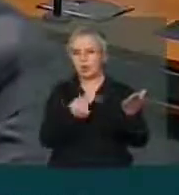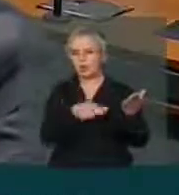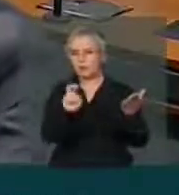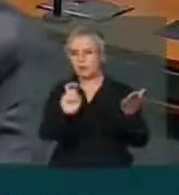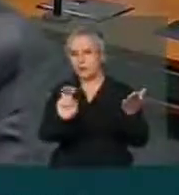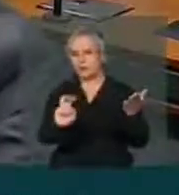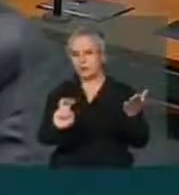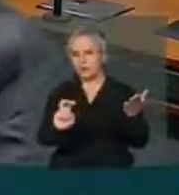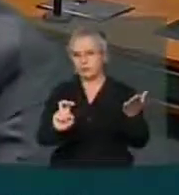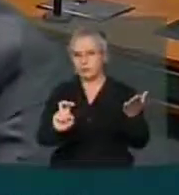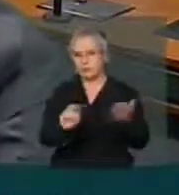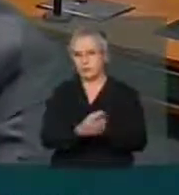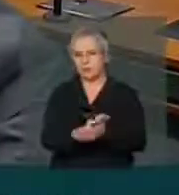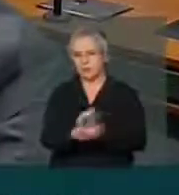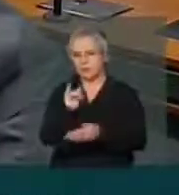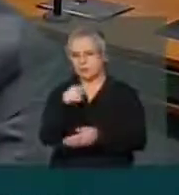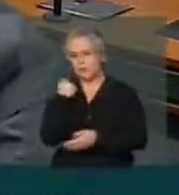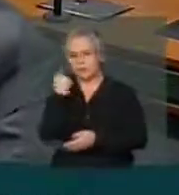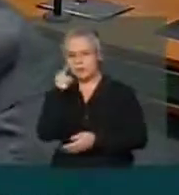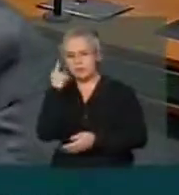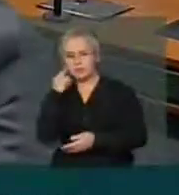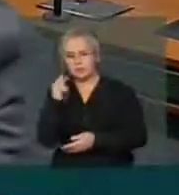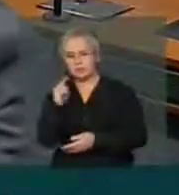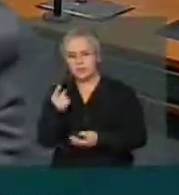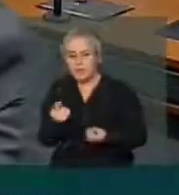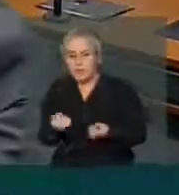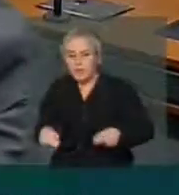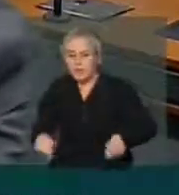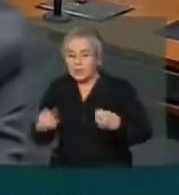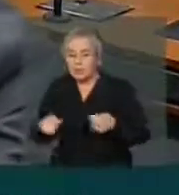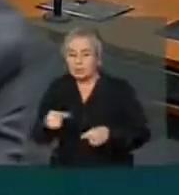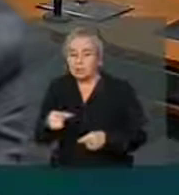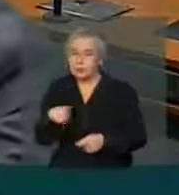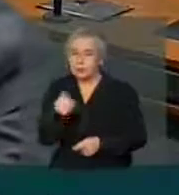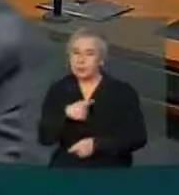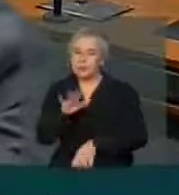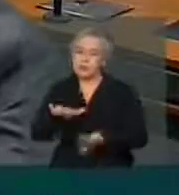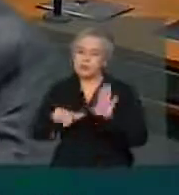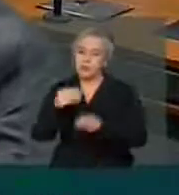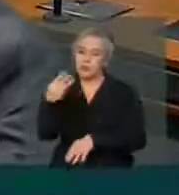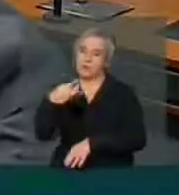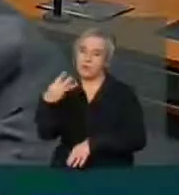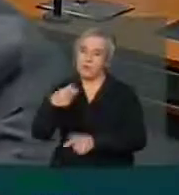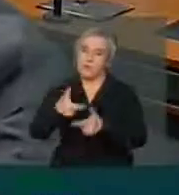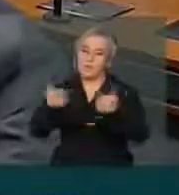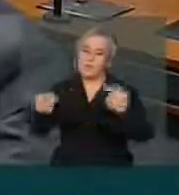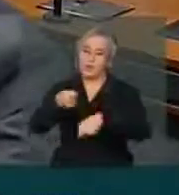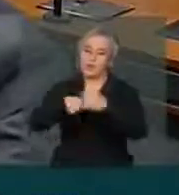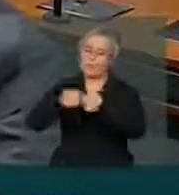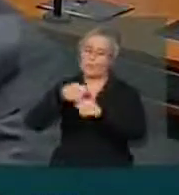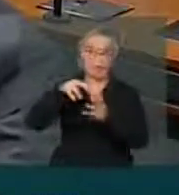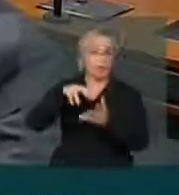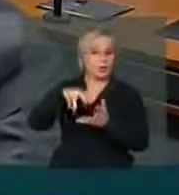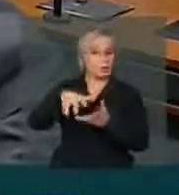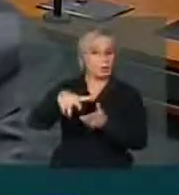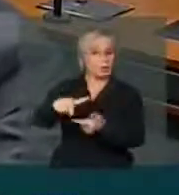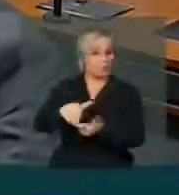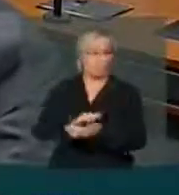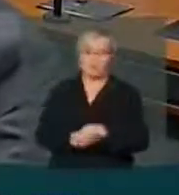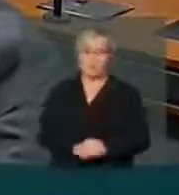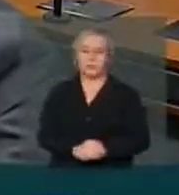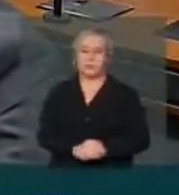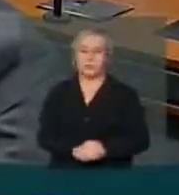colocar em custos, considerar, etc., nós não sejamos o quinto, sejamos o terceiro maior mercado do mundo, por alguns